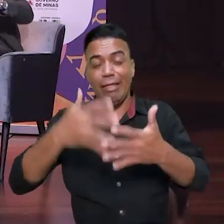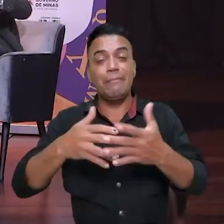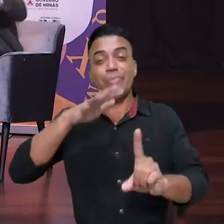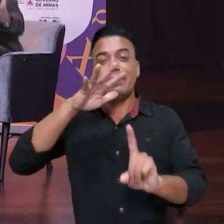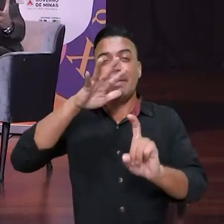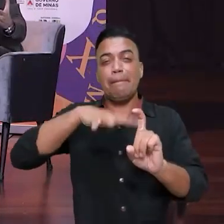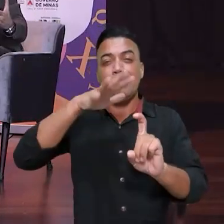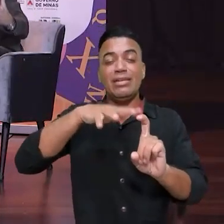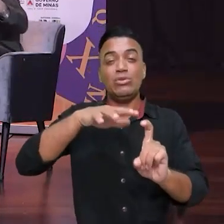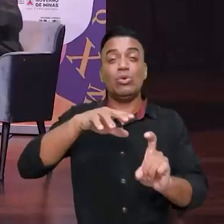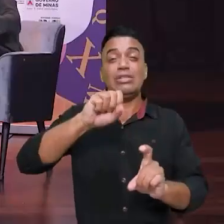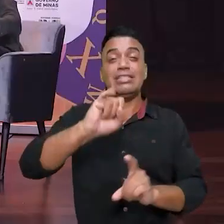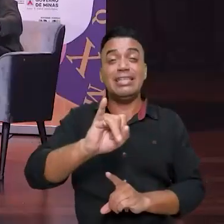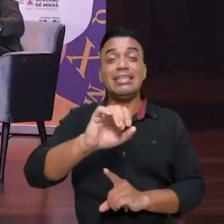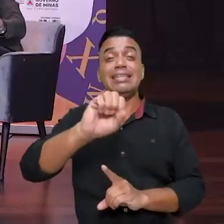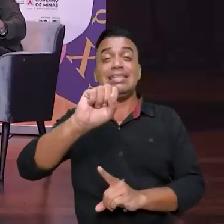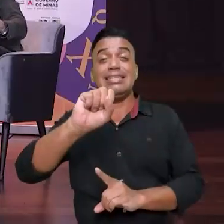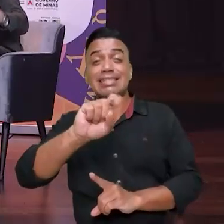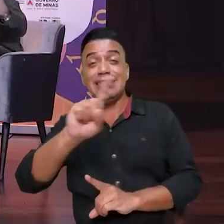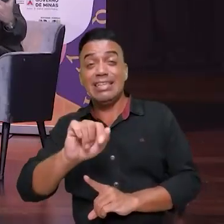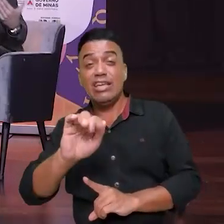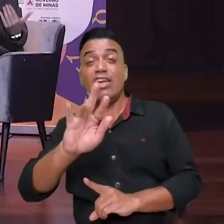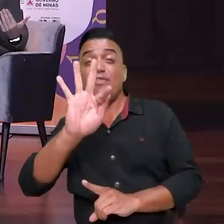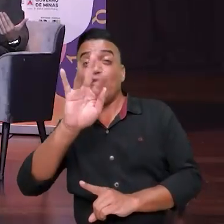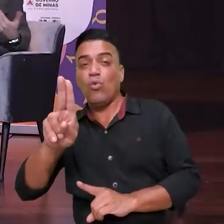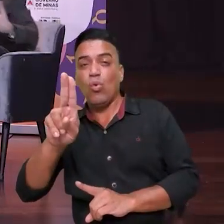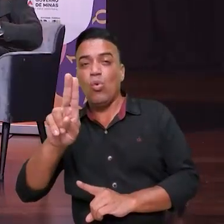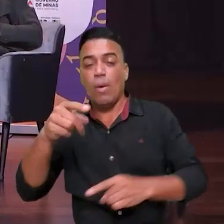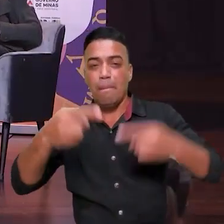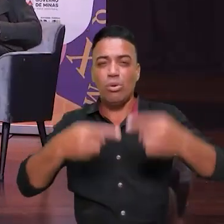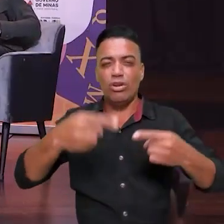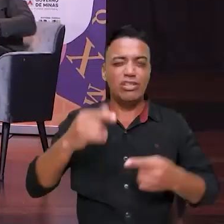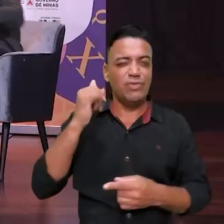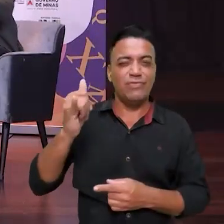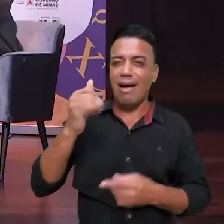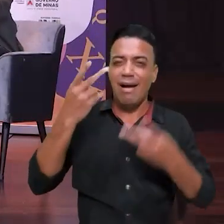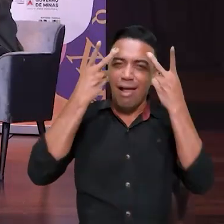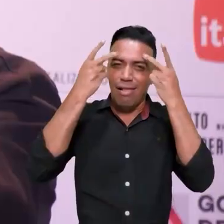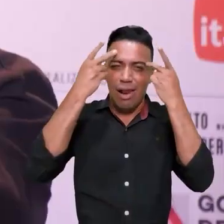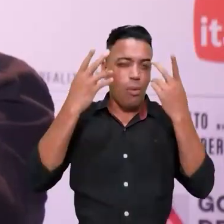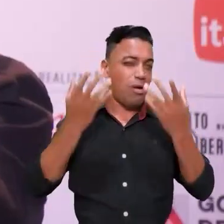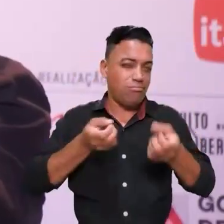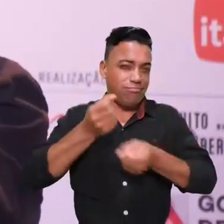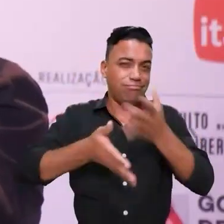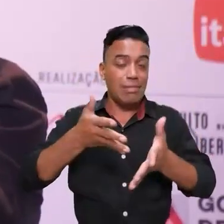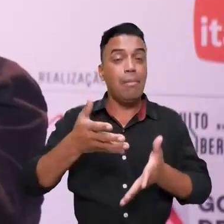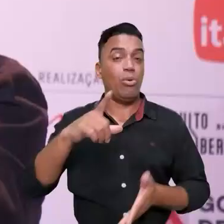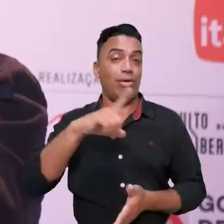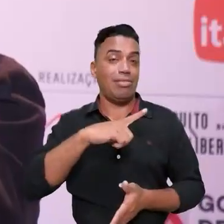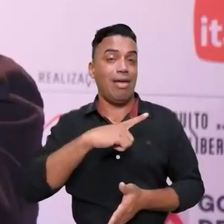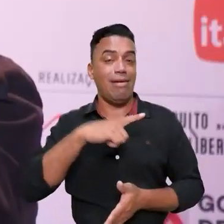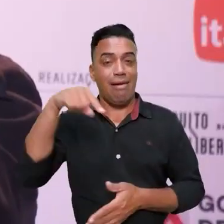mito do Sísifo está nesse lugar da política de modo impressionante. Eu digo isso com alguma naturalidade, porque eu tenho